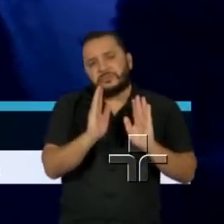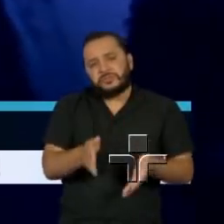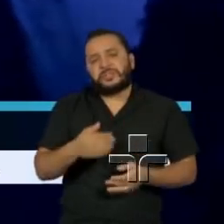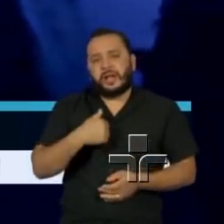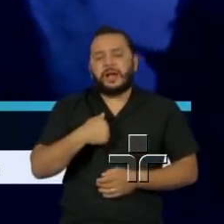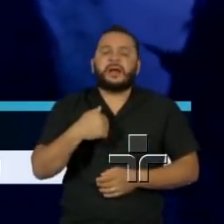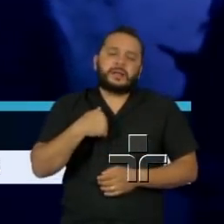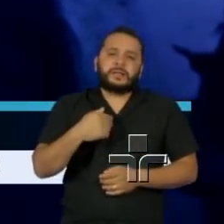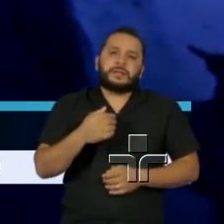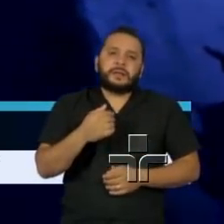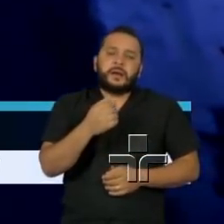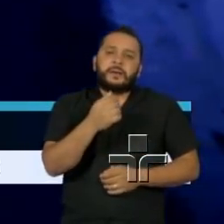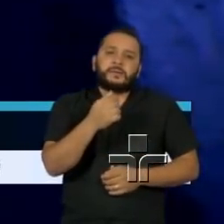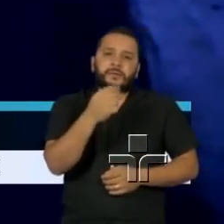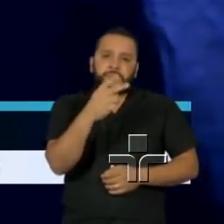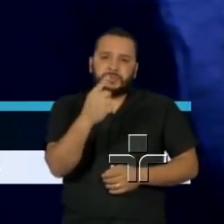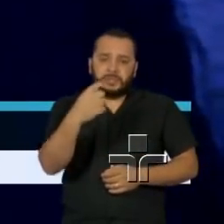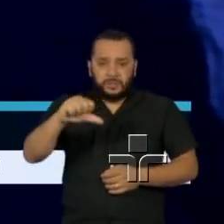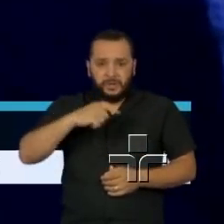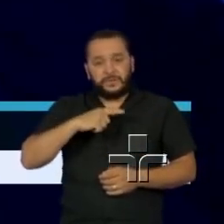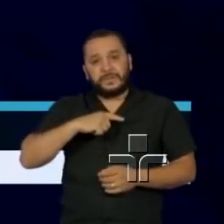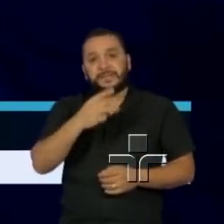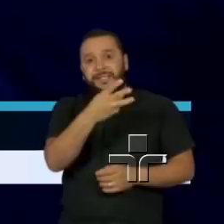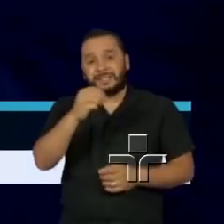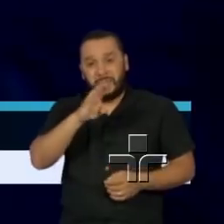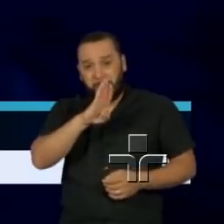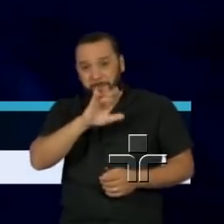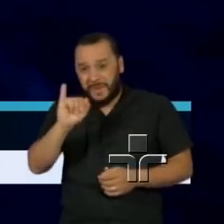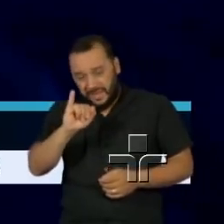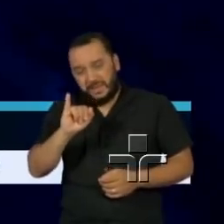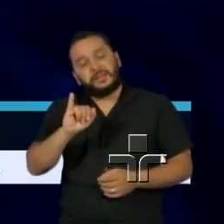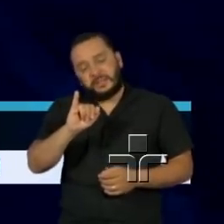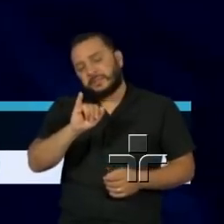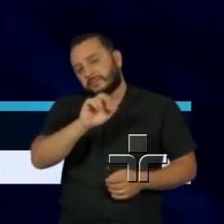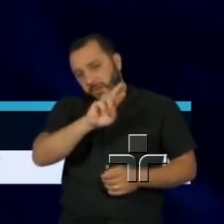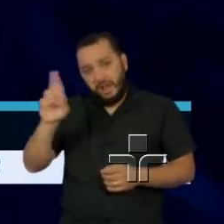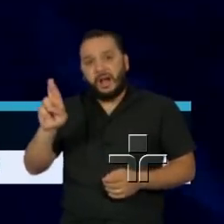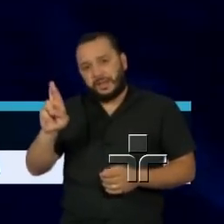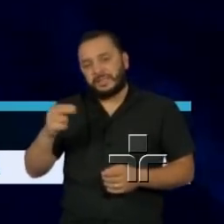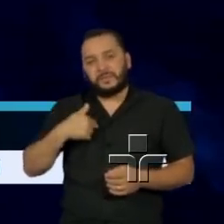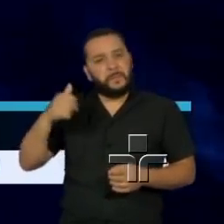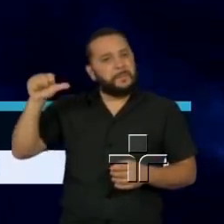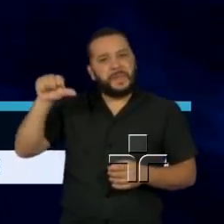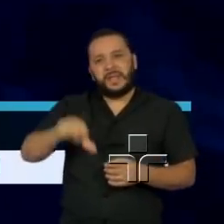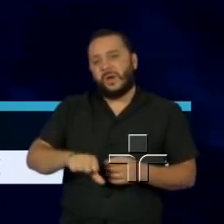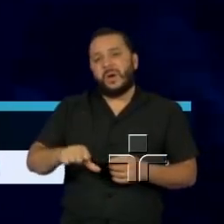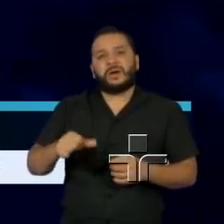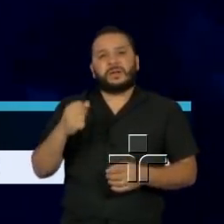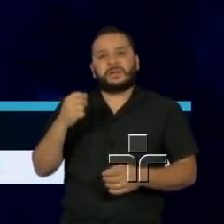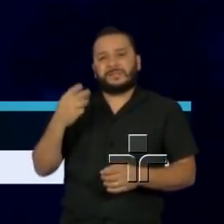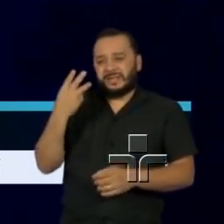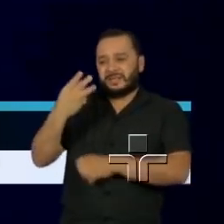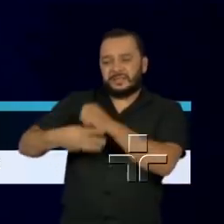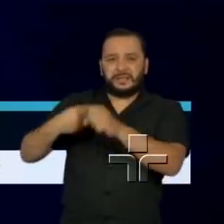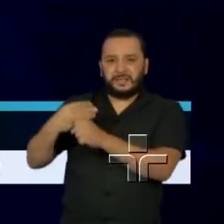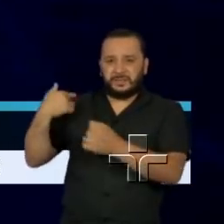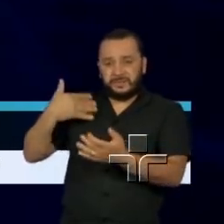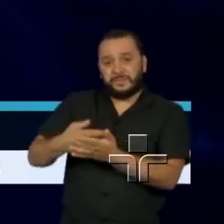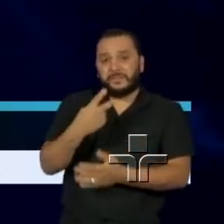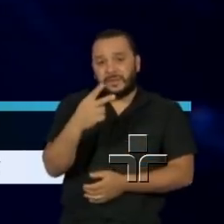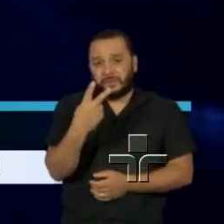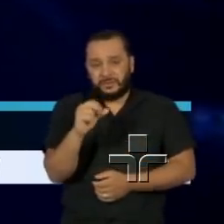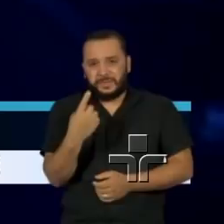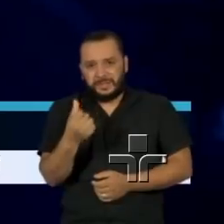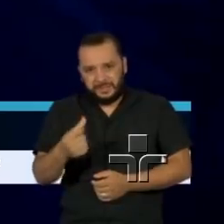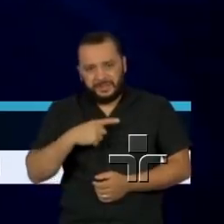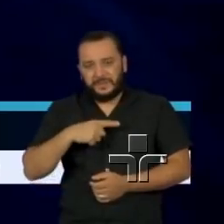13 bilhões e 300 milhões de reais, o pior dos últimos 3 anos. Em 2016 foram mais de 40 milhões e 700 milhões